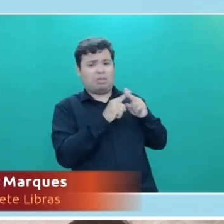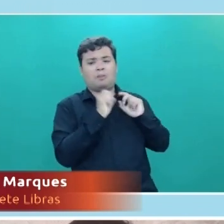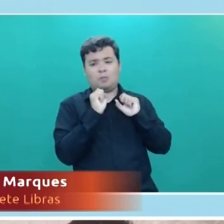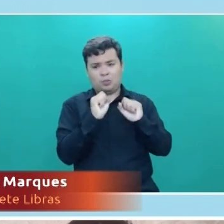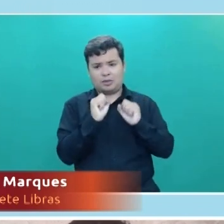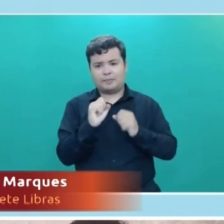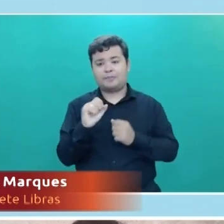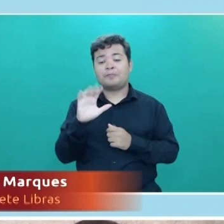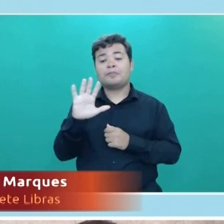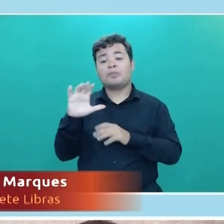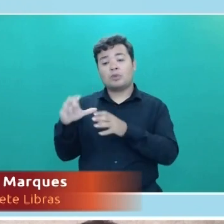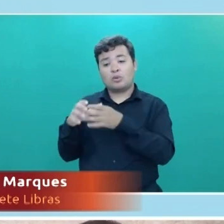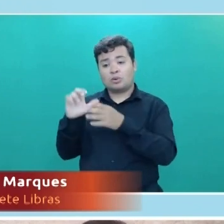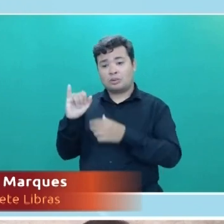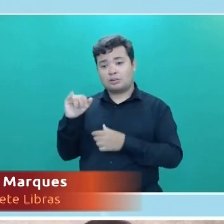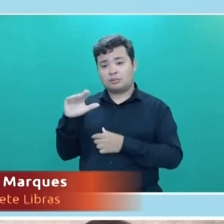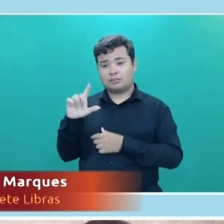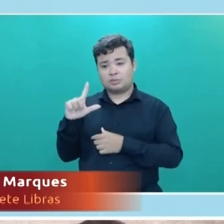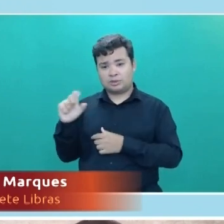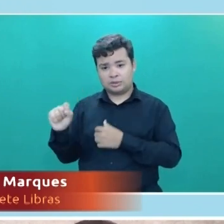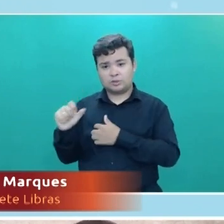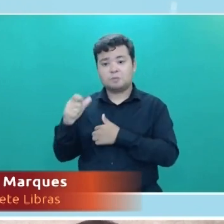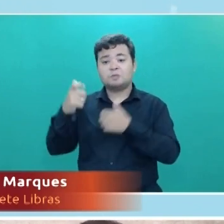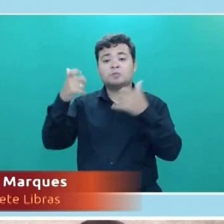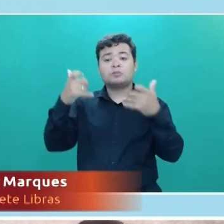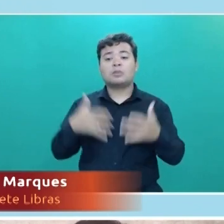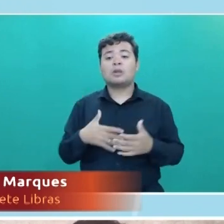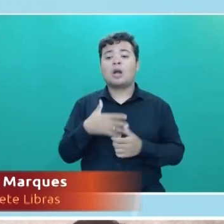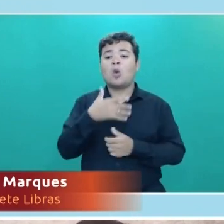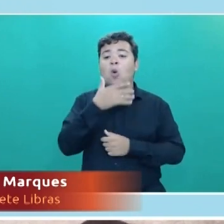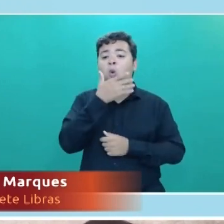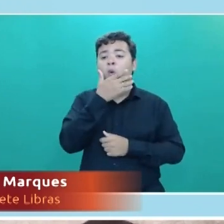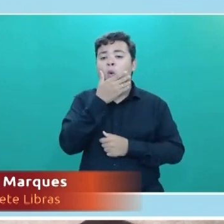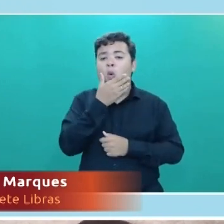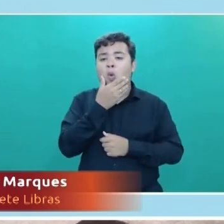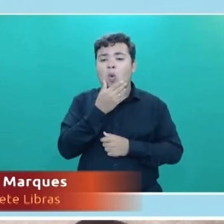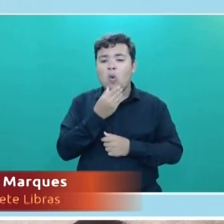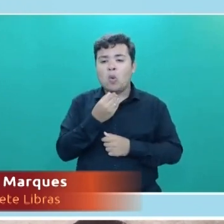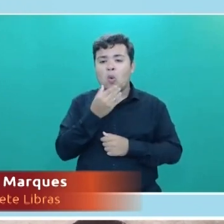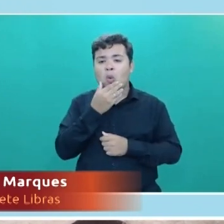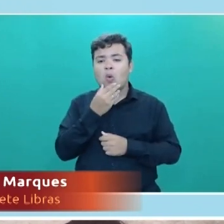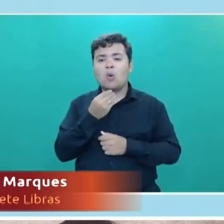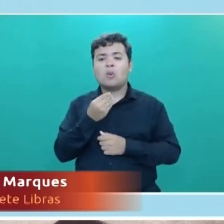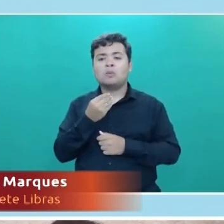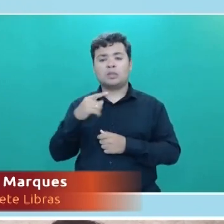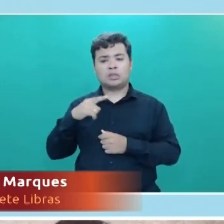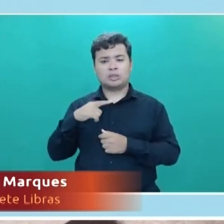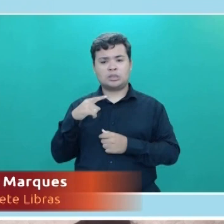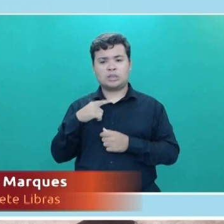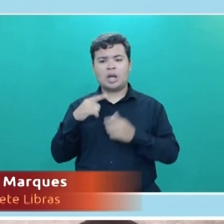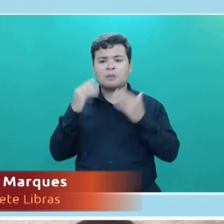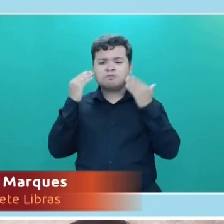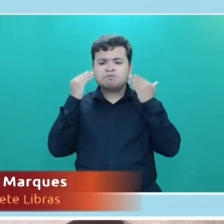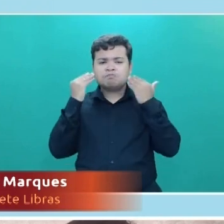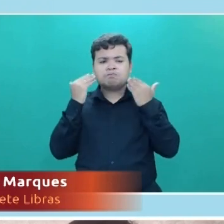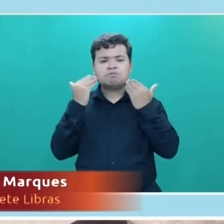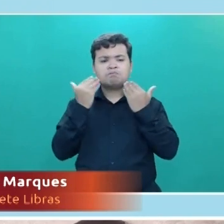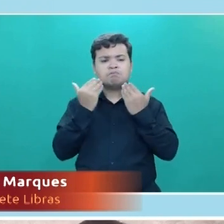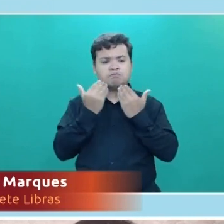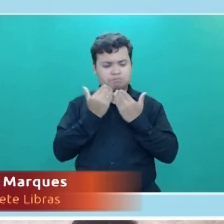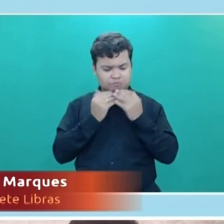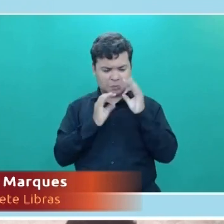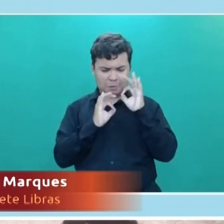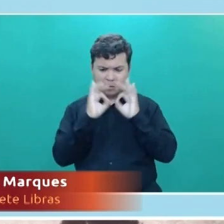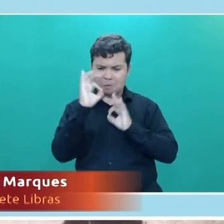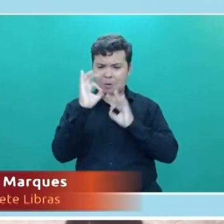incels, eles inclusive falam, não, porque homens que têm a linha do maxilar muito bem desenhada e apontada, né, que